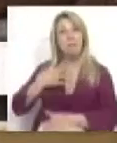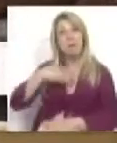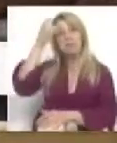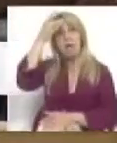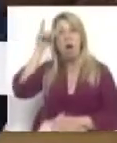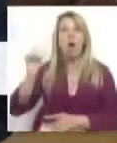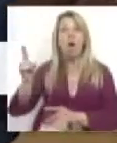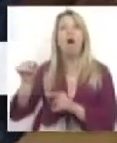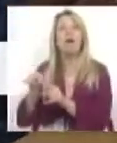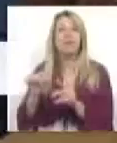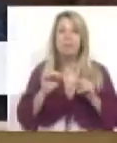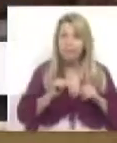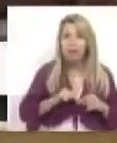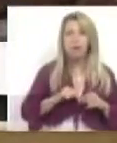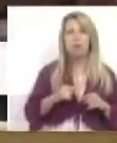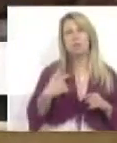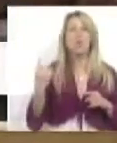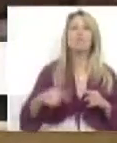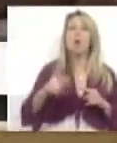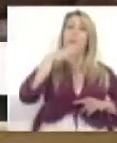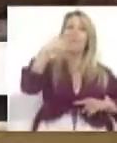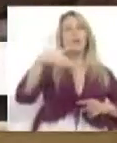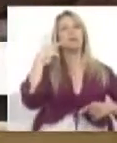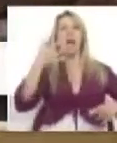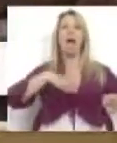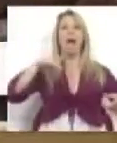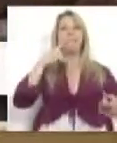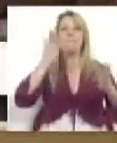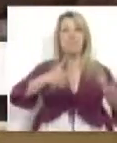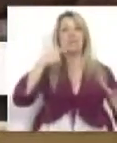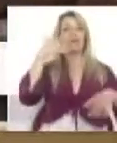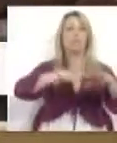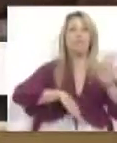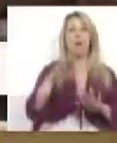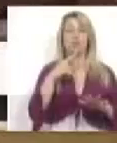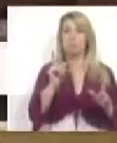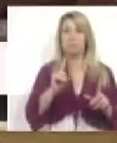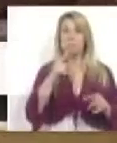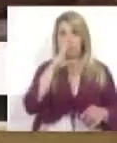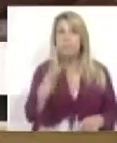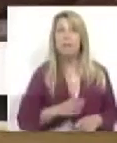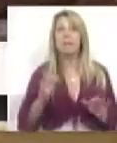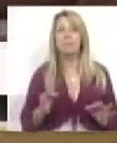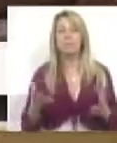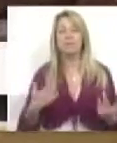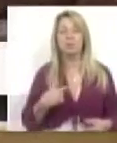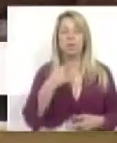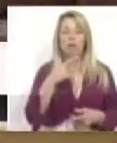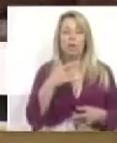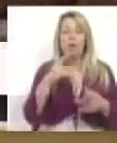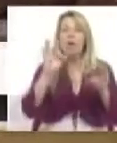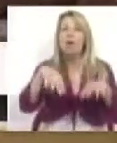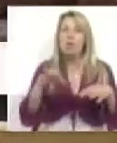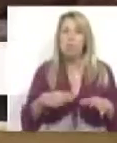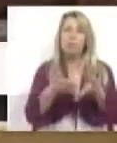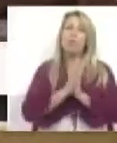que simples declarações de intenções. Senhoras e senhores deputados, conclua, Sra. Deputada. Concluo com um apelo. O